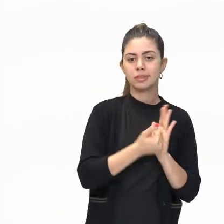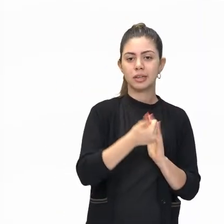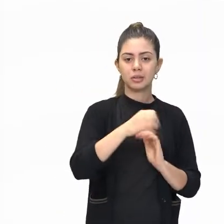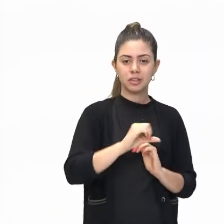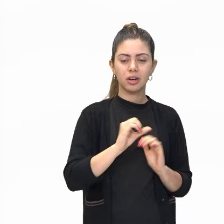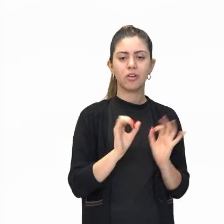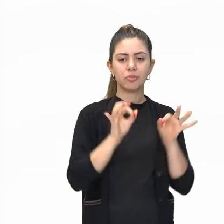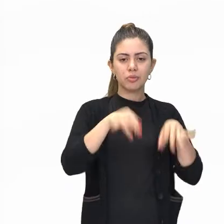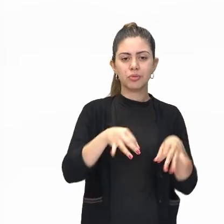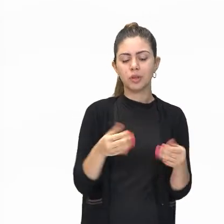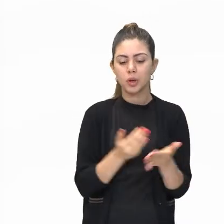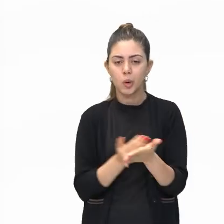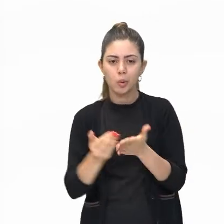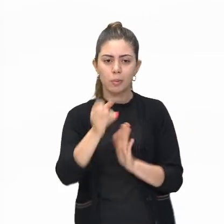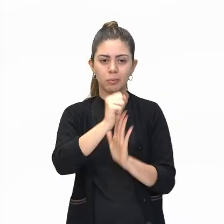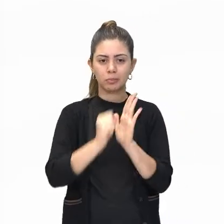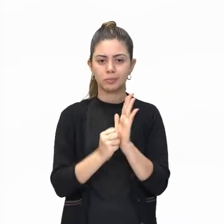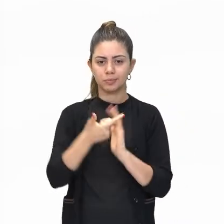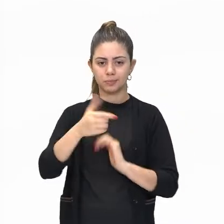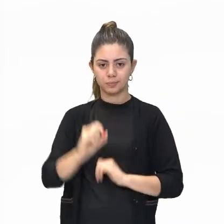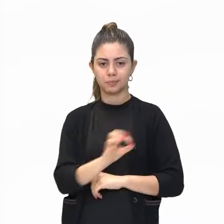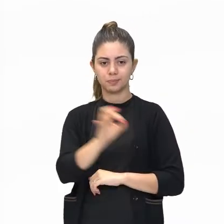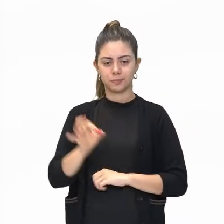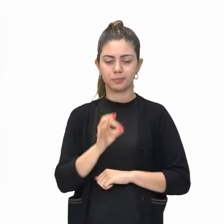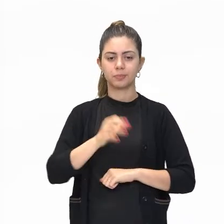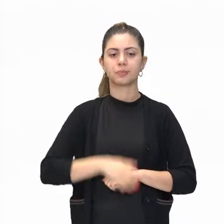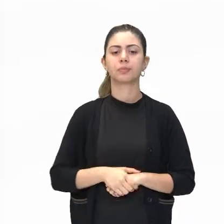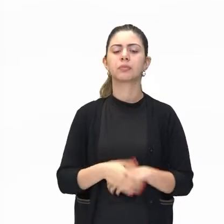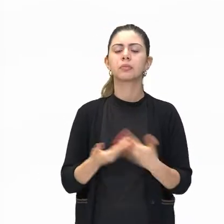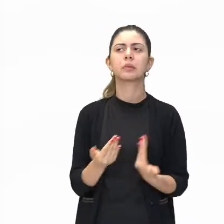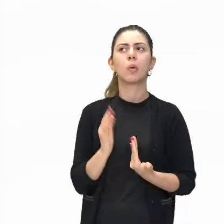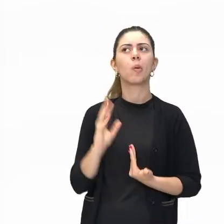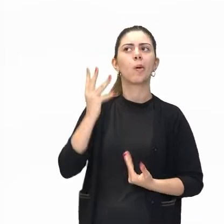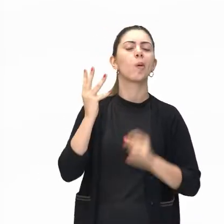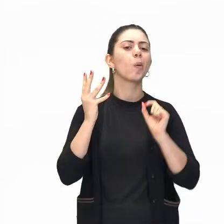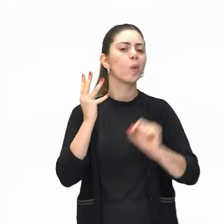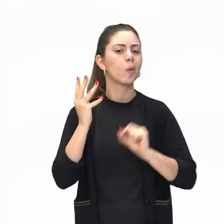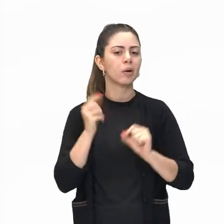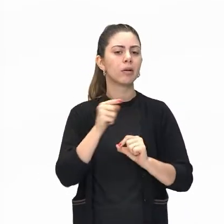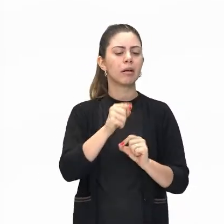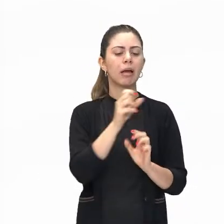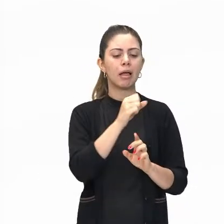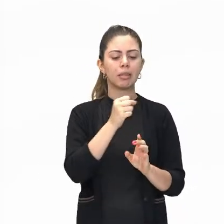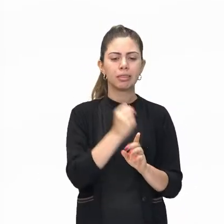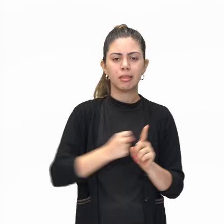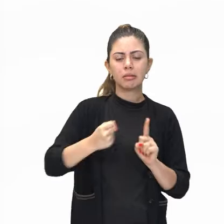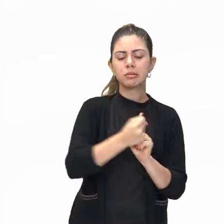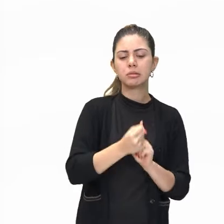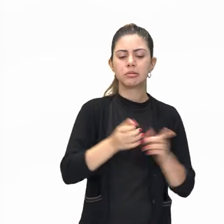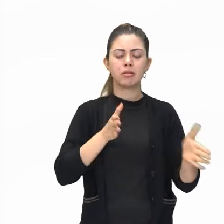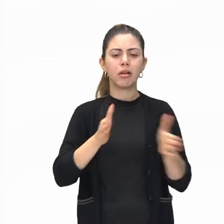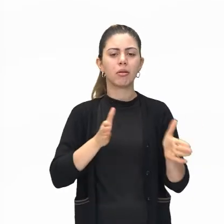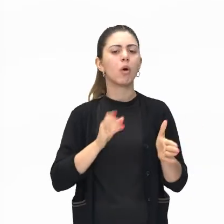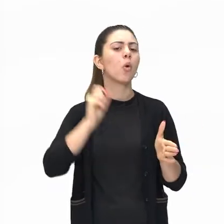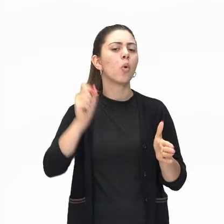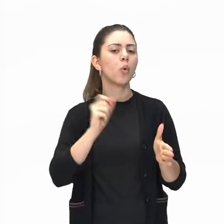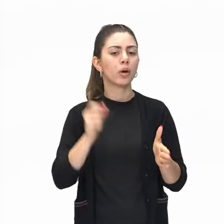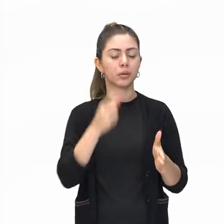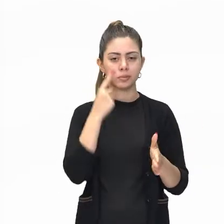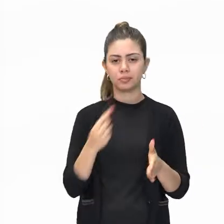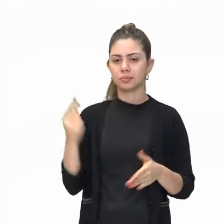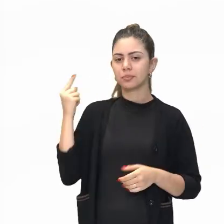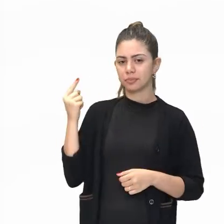XIX e início do século XX. O que estava acontecendo na sociedade nesse período?